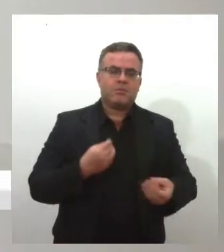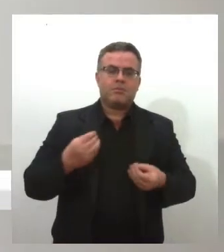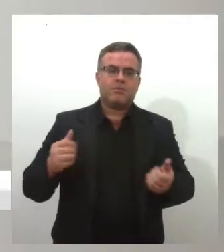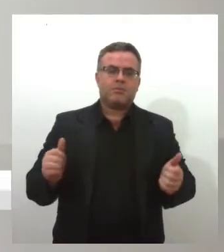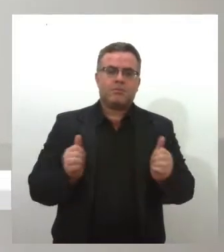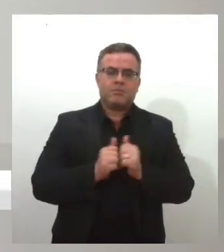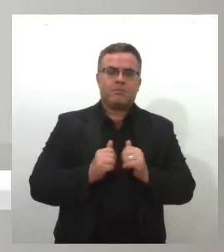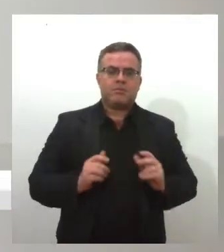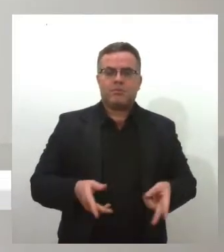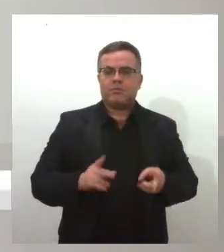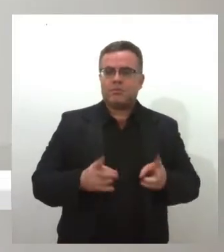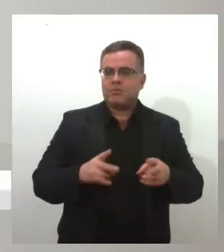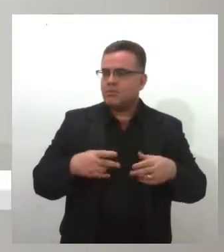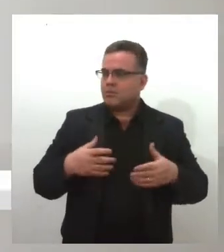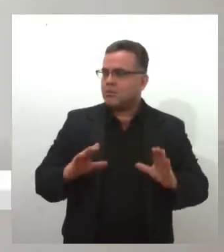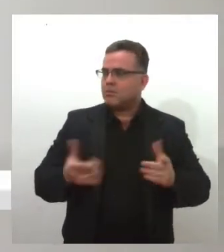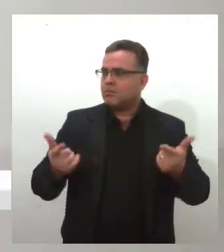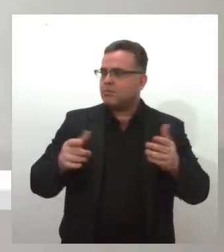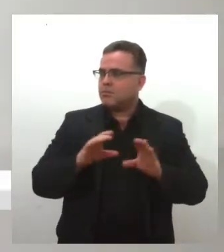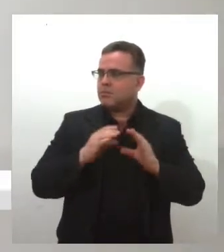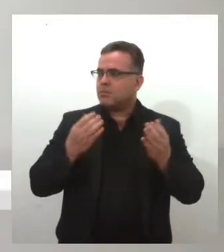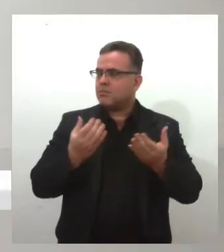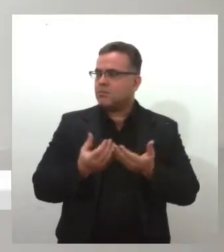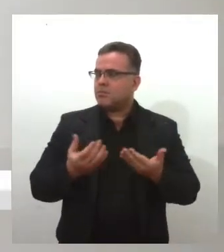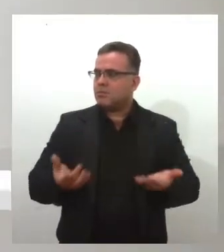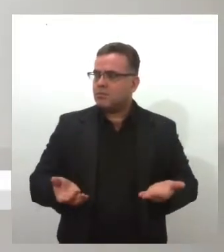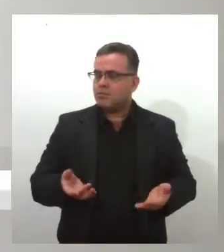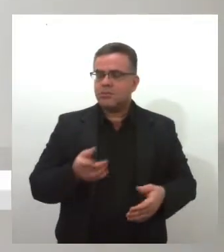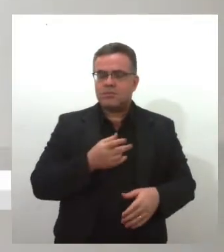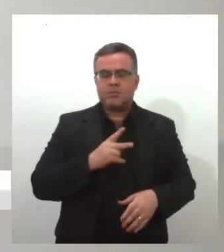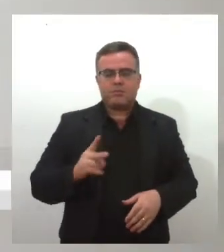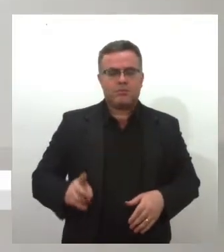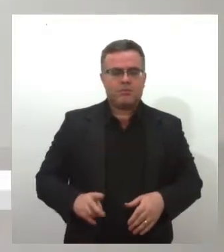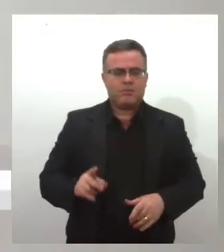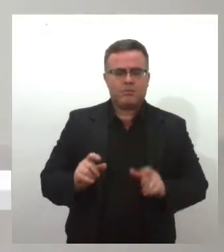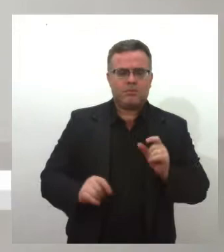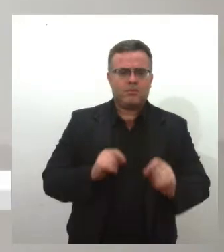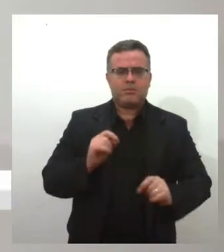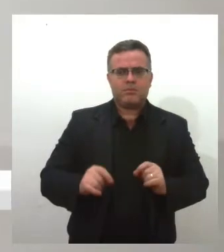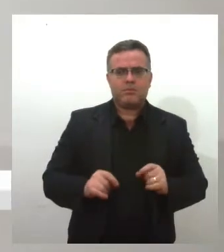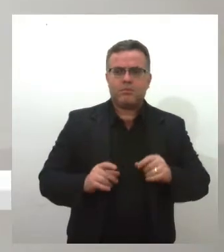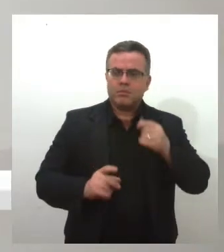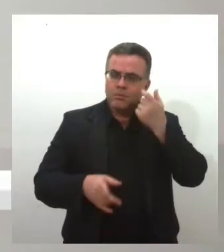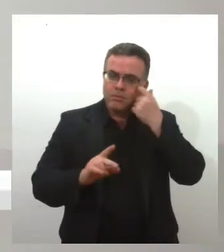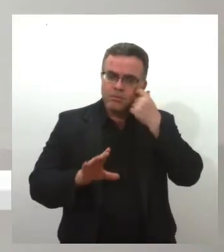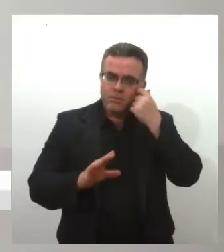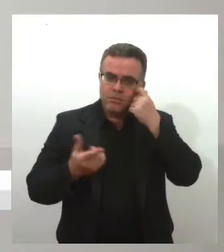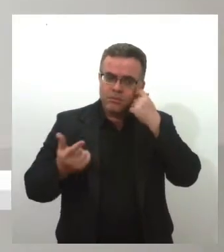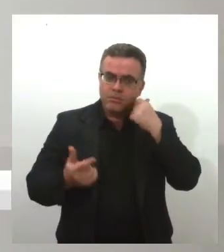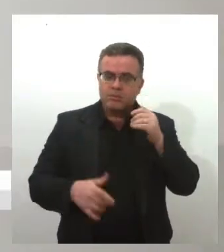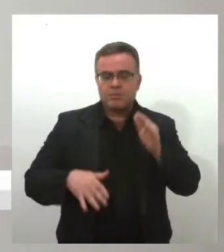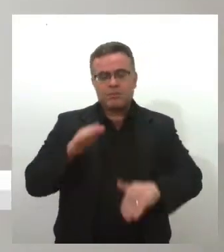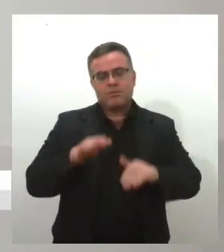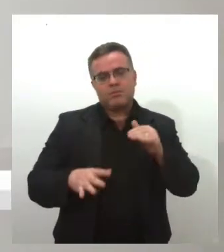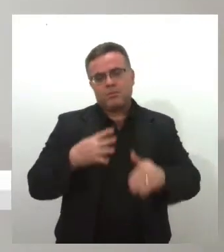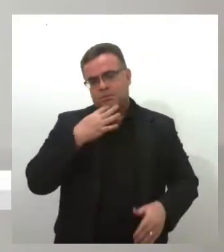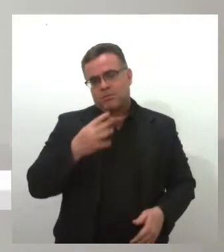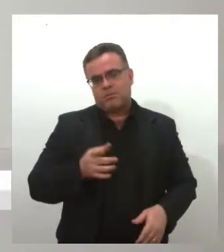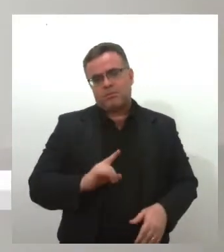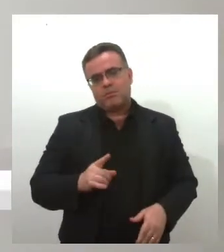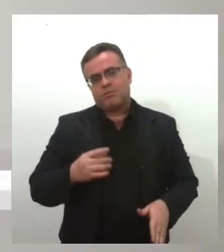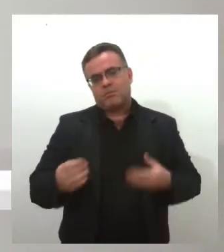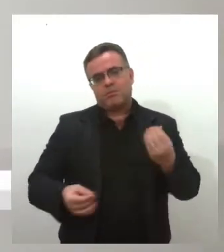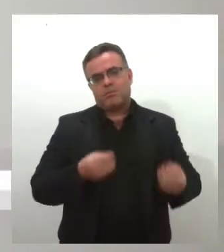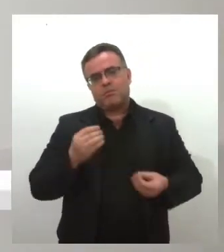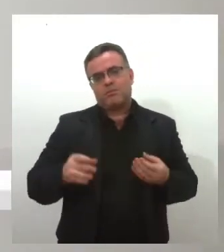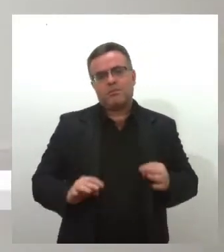visitar uma câmara de vereadores, que poucas crianças da escola tradicional o faz, né? Às vezes desconhecem até de